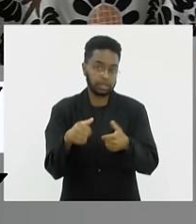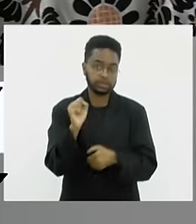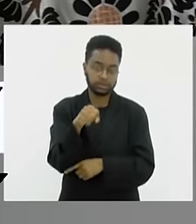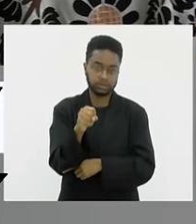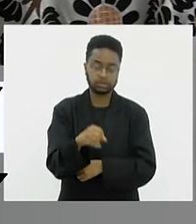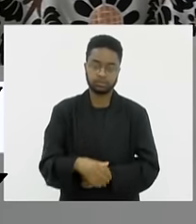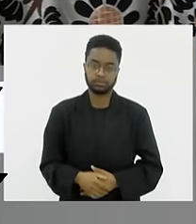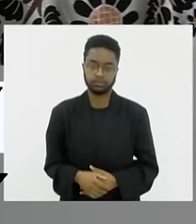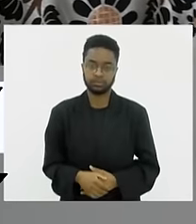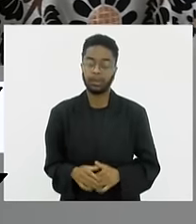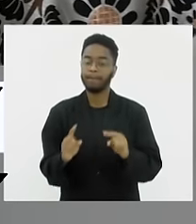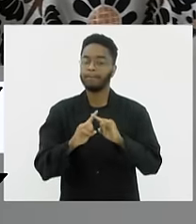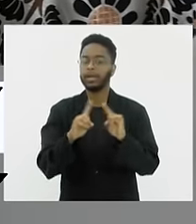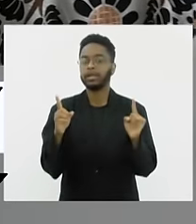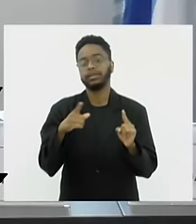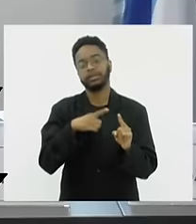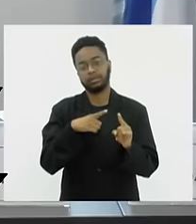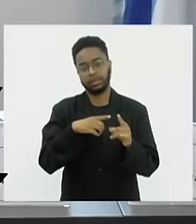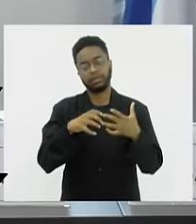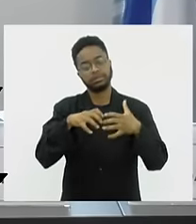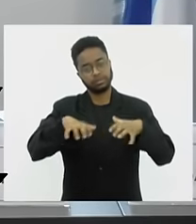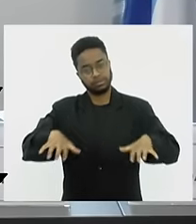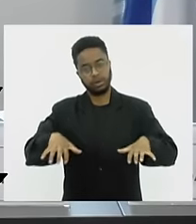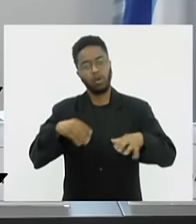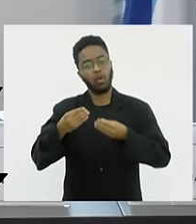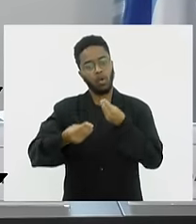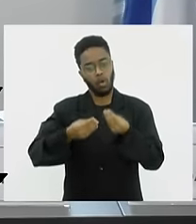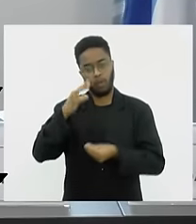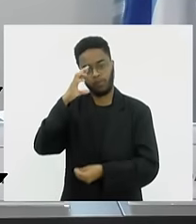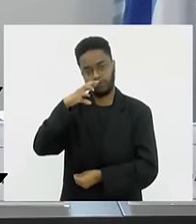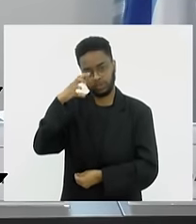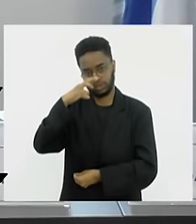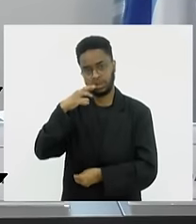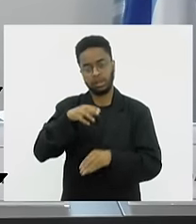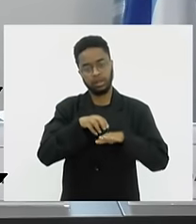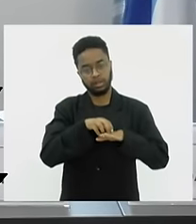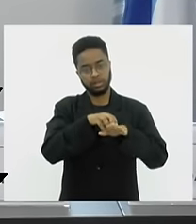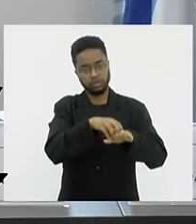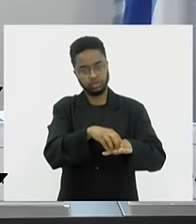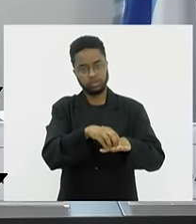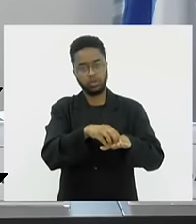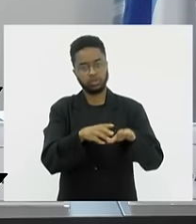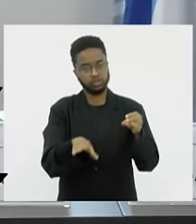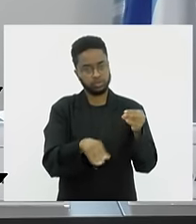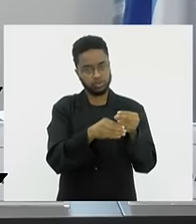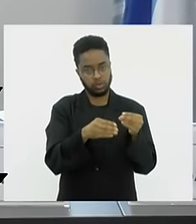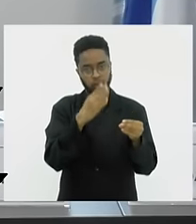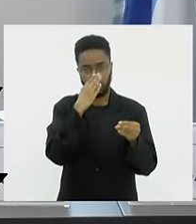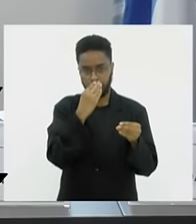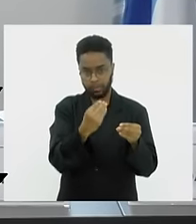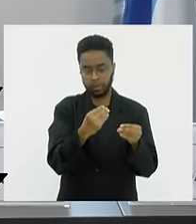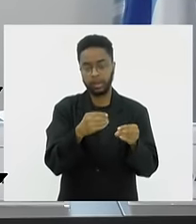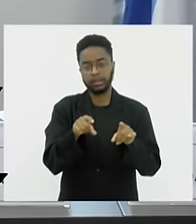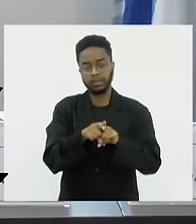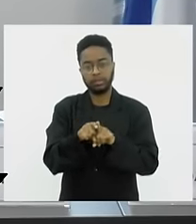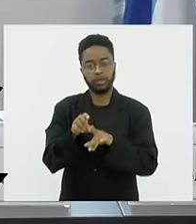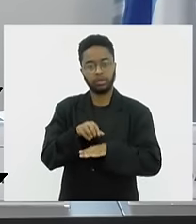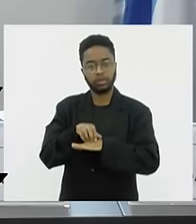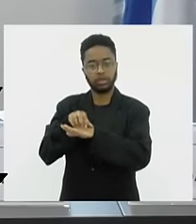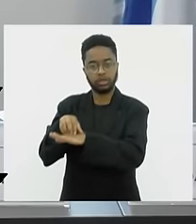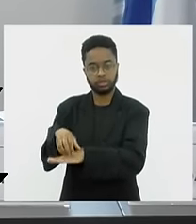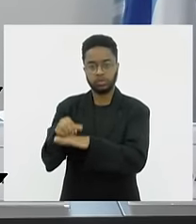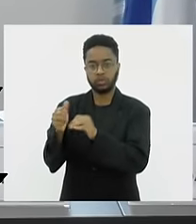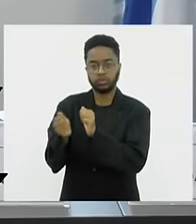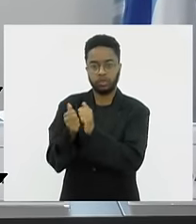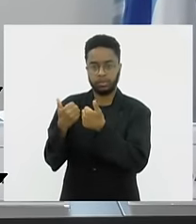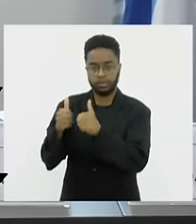seguinte, existe distinção no rigor da fiscalização com o transporte alternativo e o transporte com as